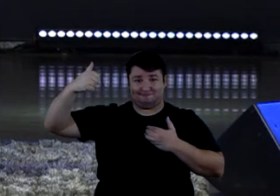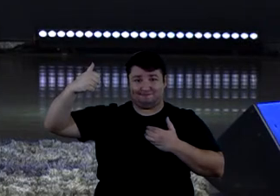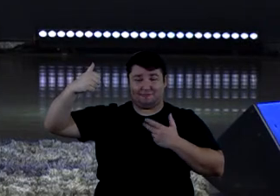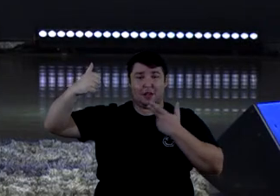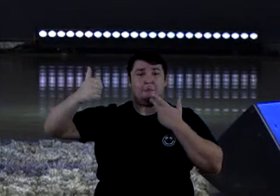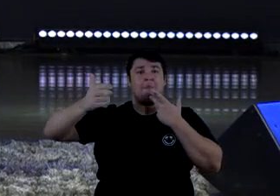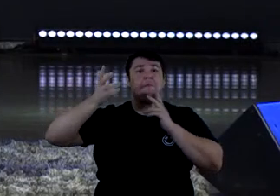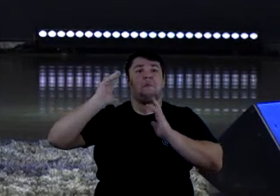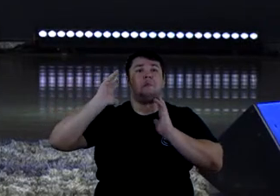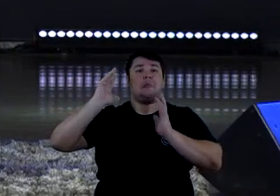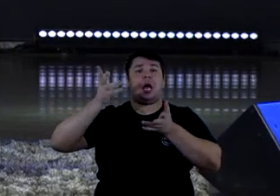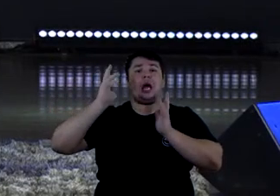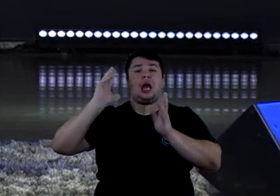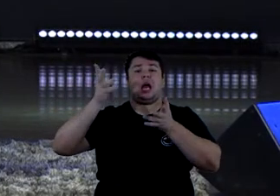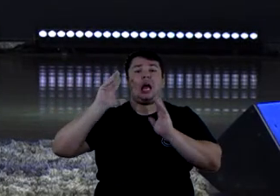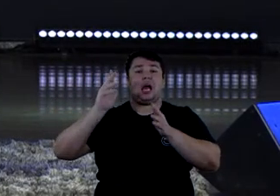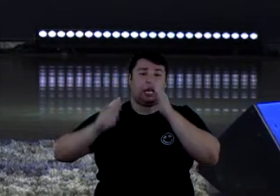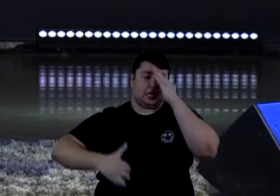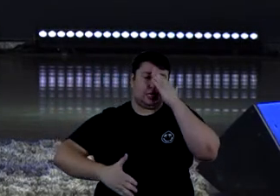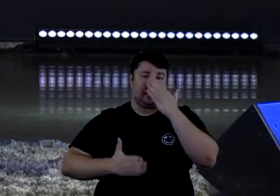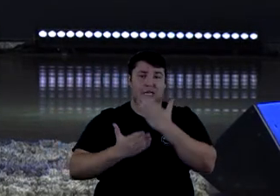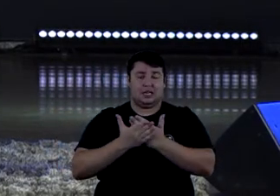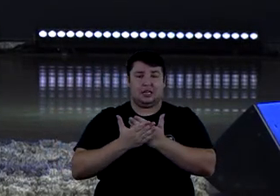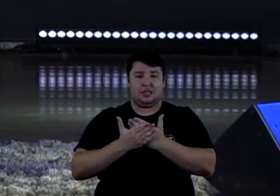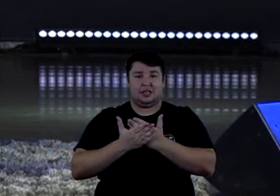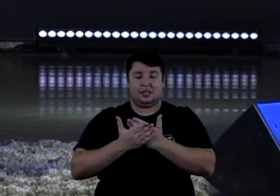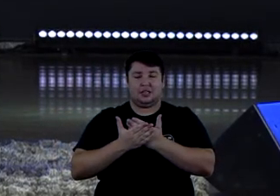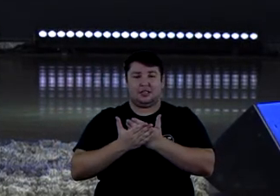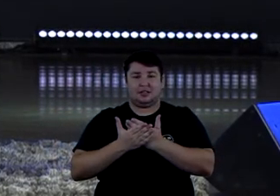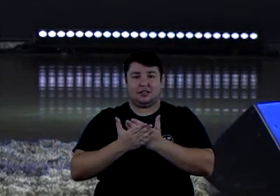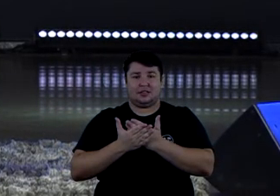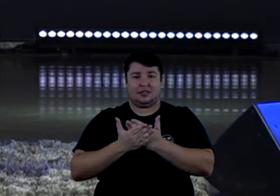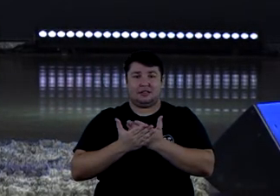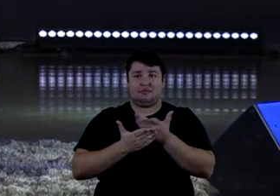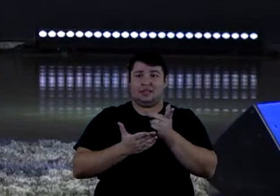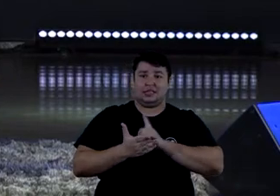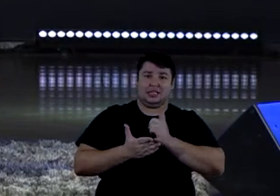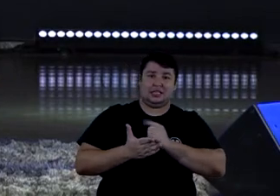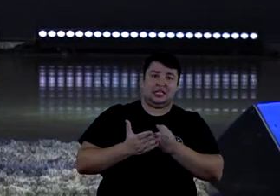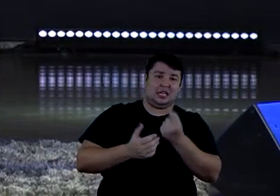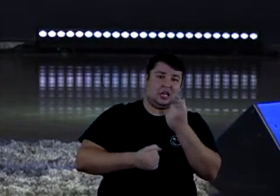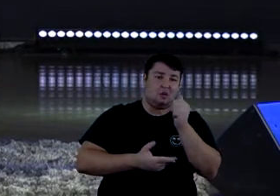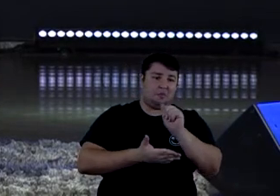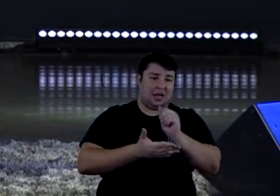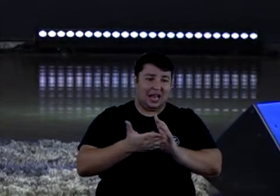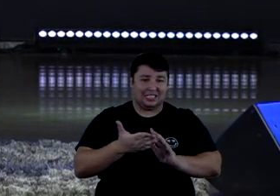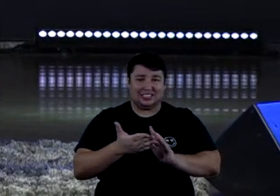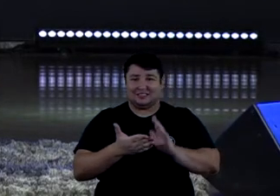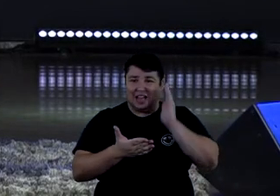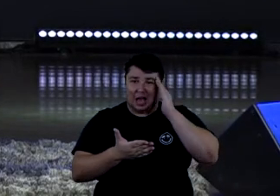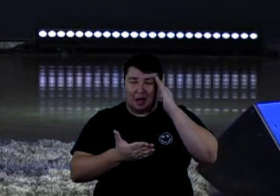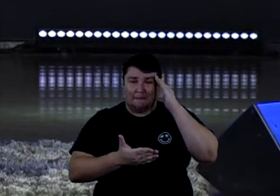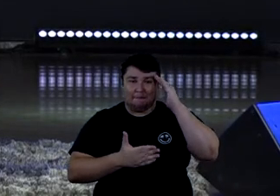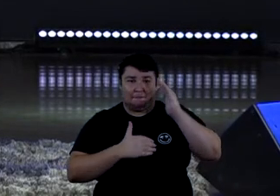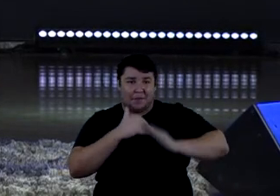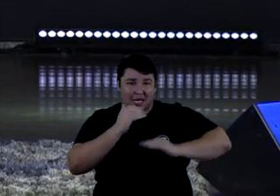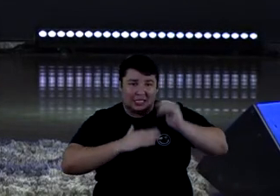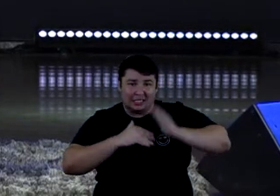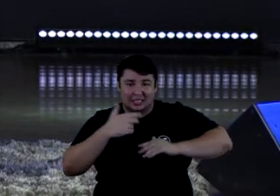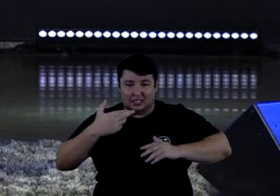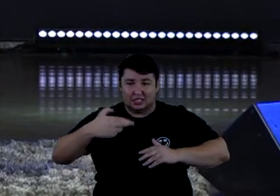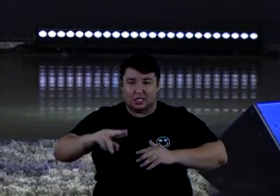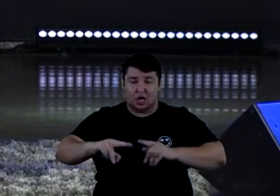Fala que crê na palavra, participa de atividades religiosas, mas não vive como se Deus